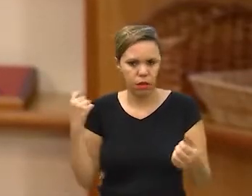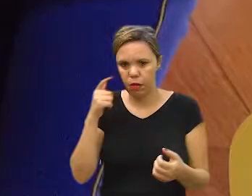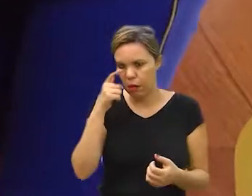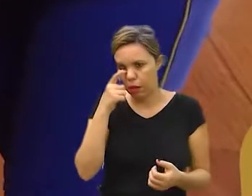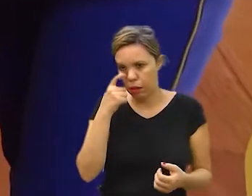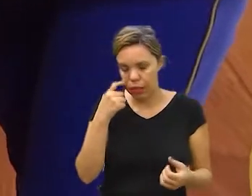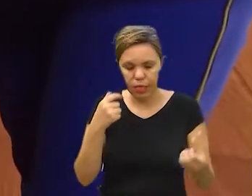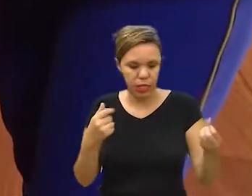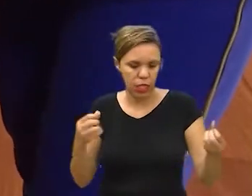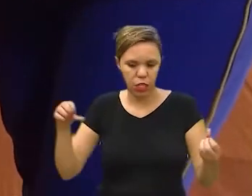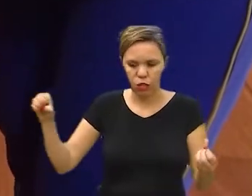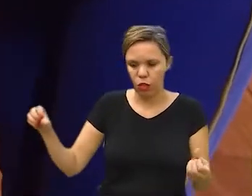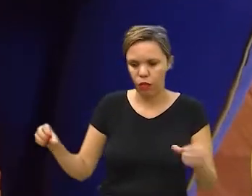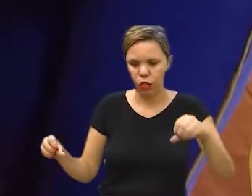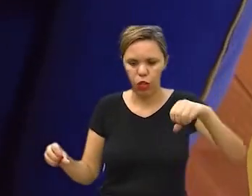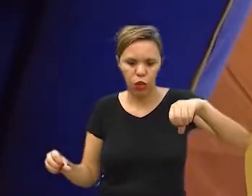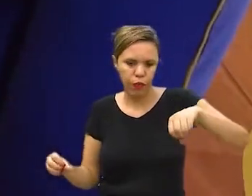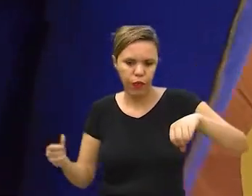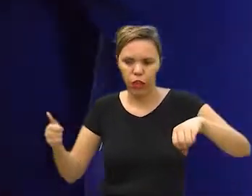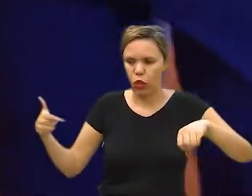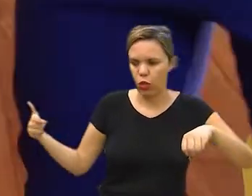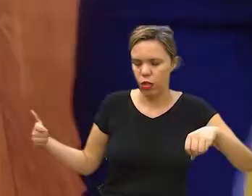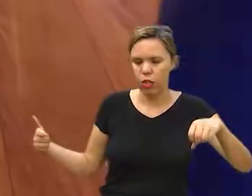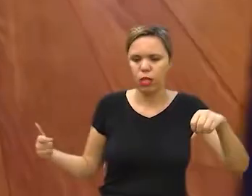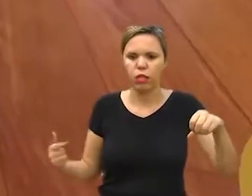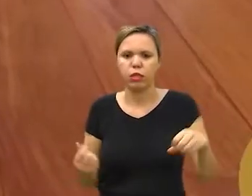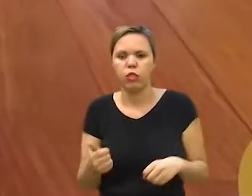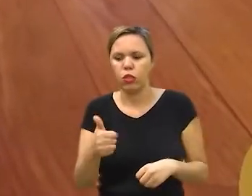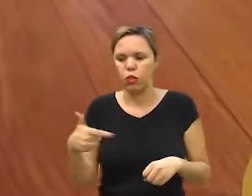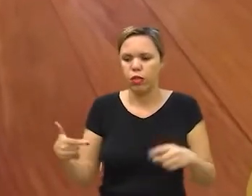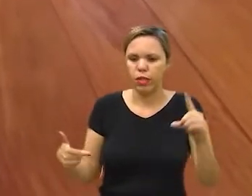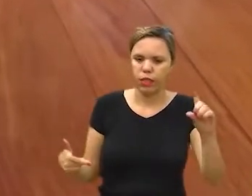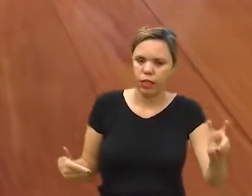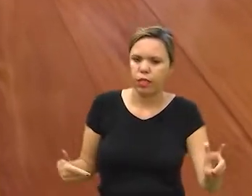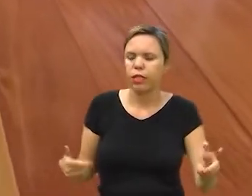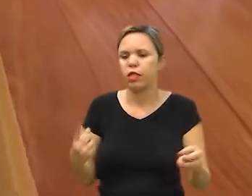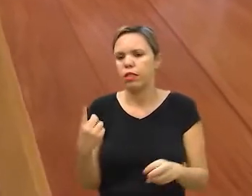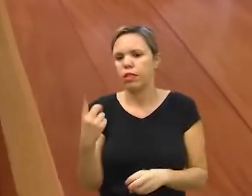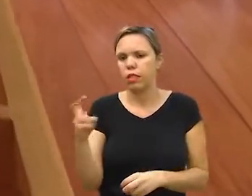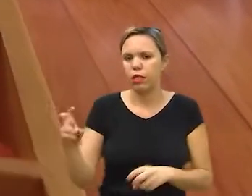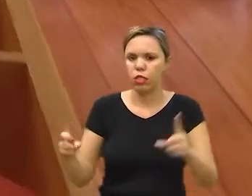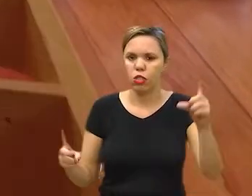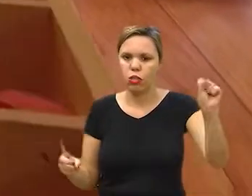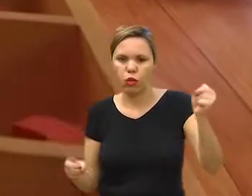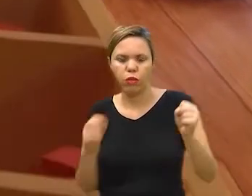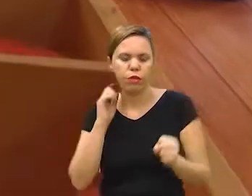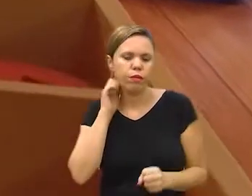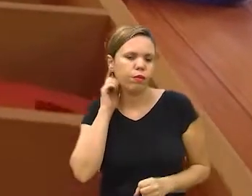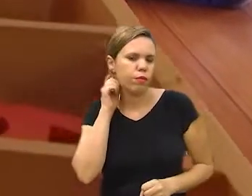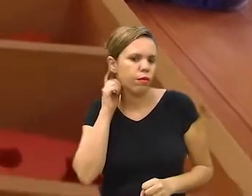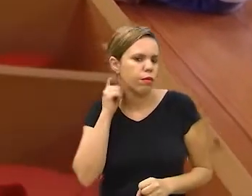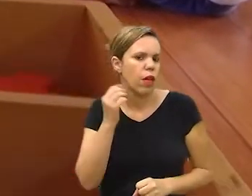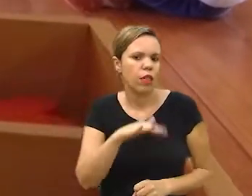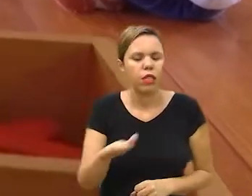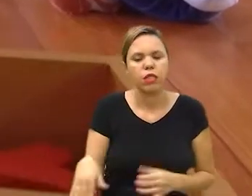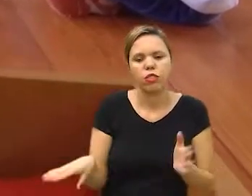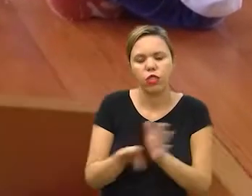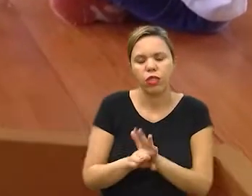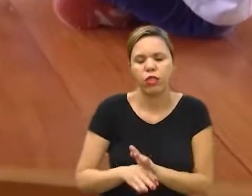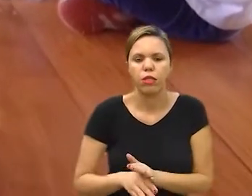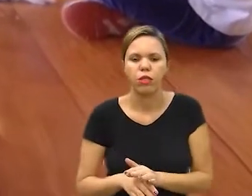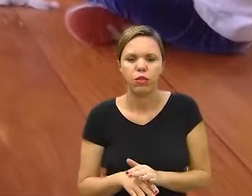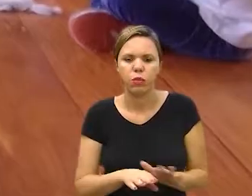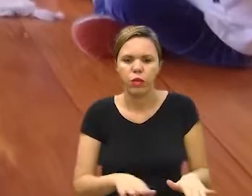vai de 6 a 9, 9 a 12, 12 a 15, 15 a 18, com o estado assim, que a criança chegando pequena, mais nova